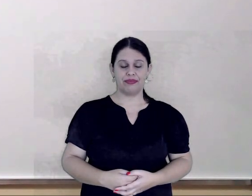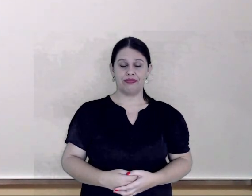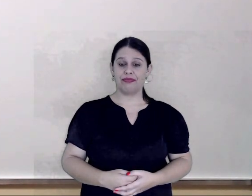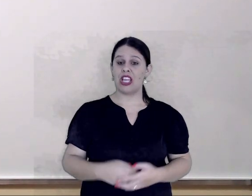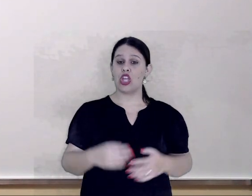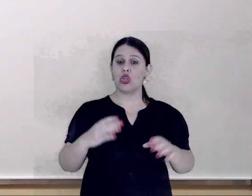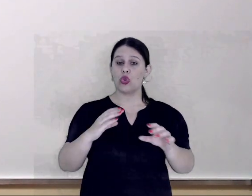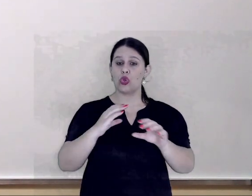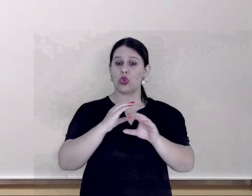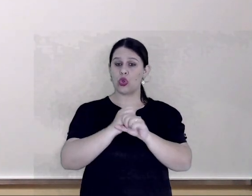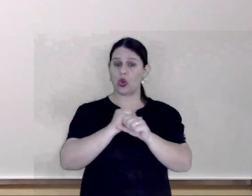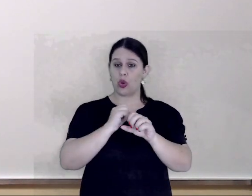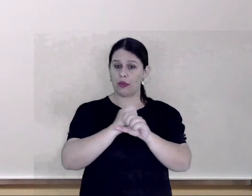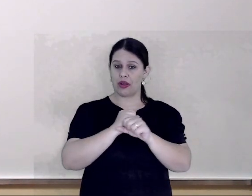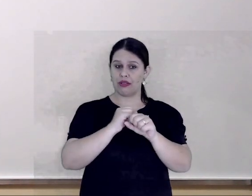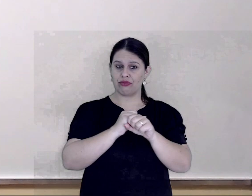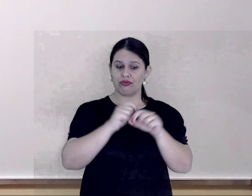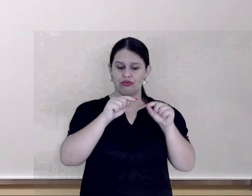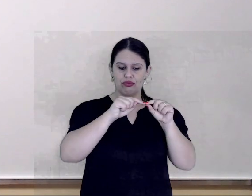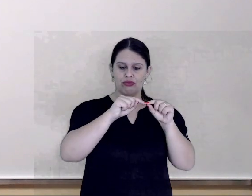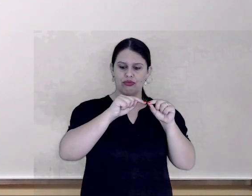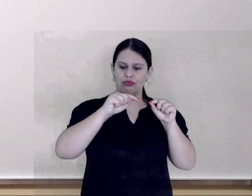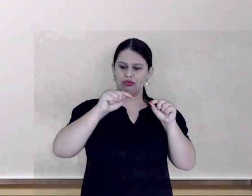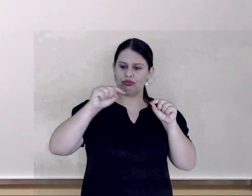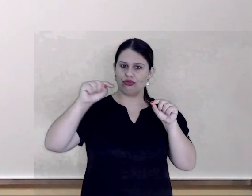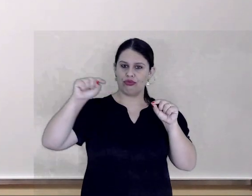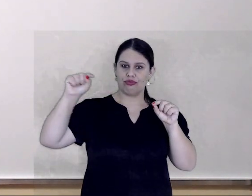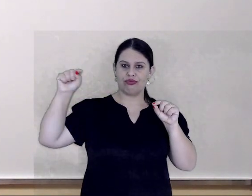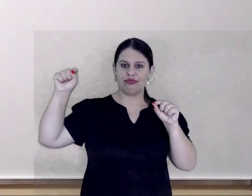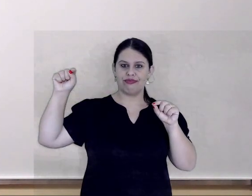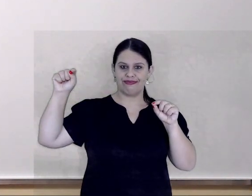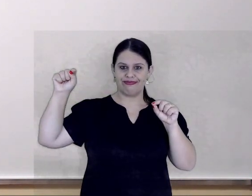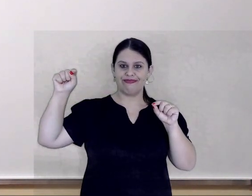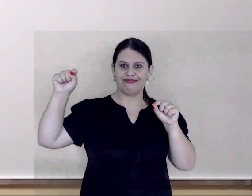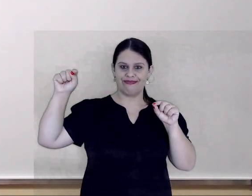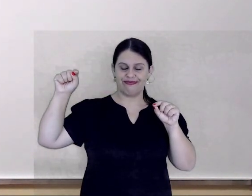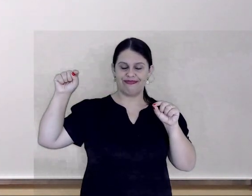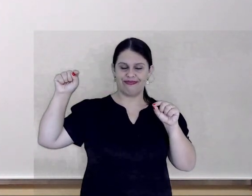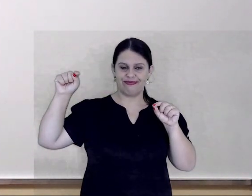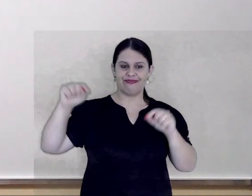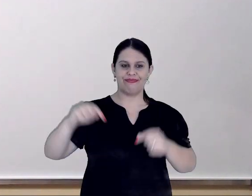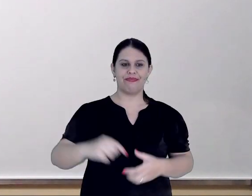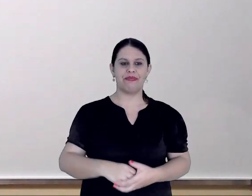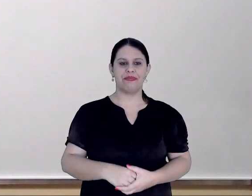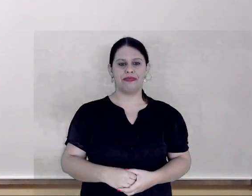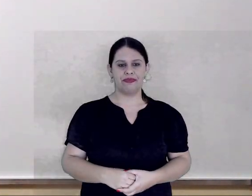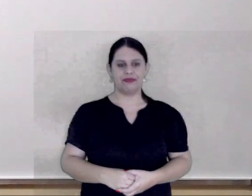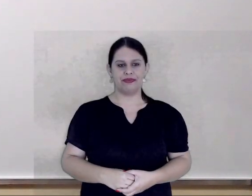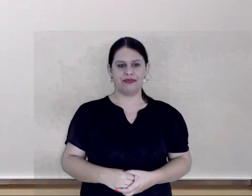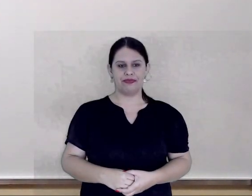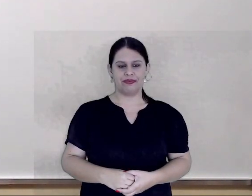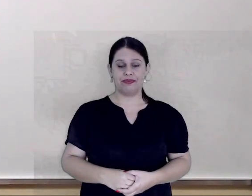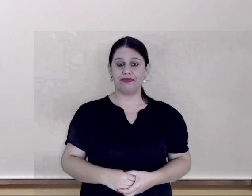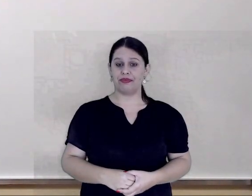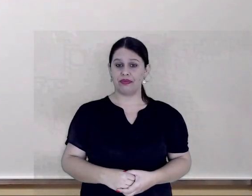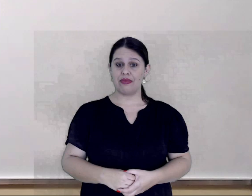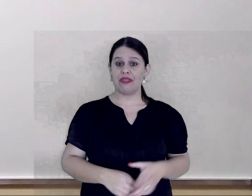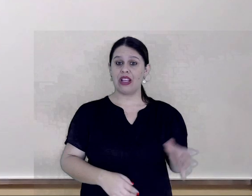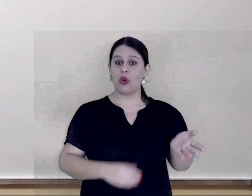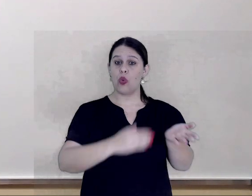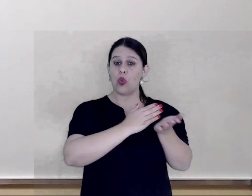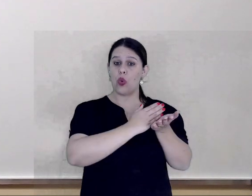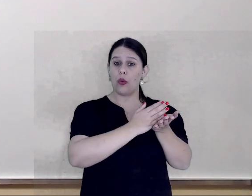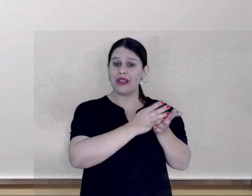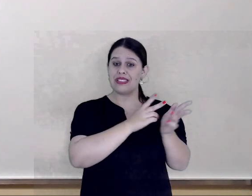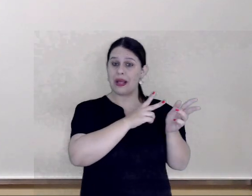o vetor soma fica aqui, olha. A origem dele é na